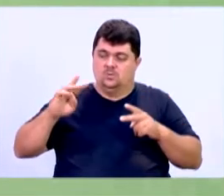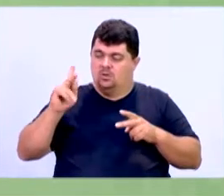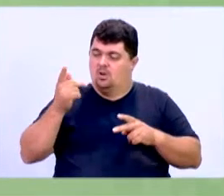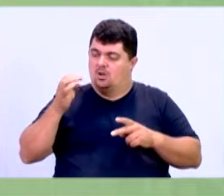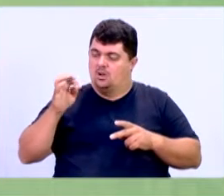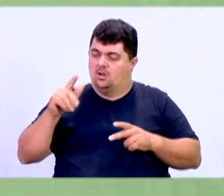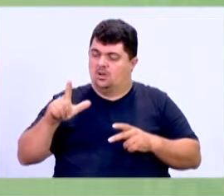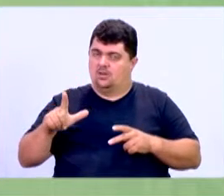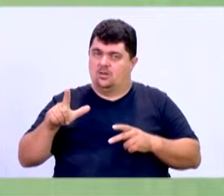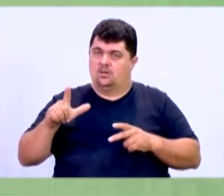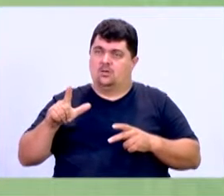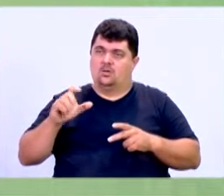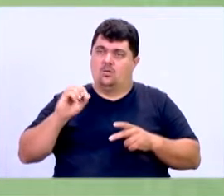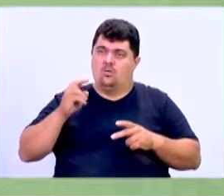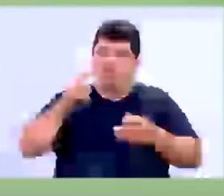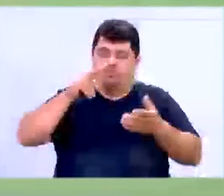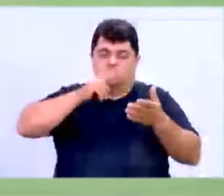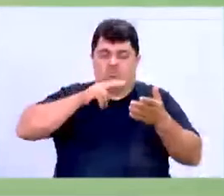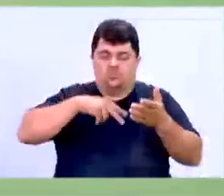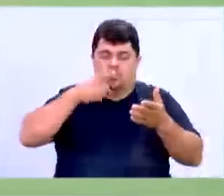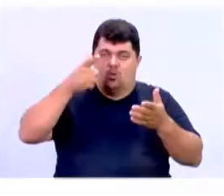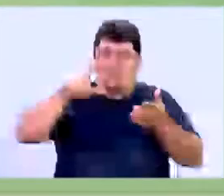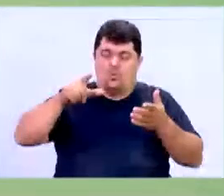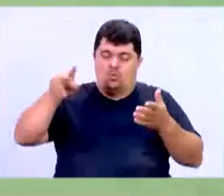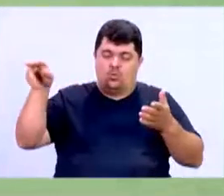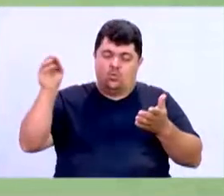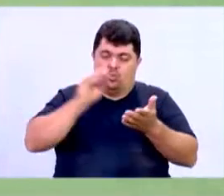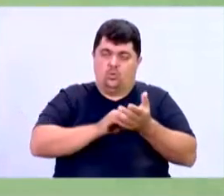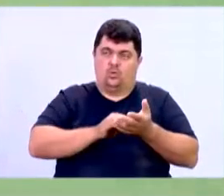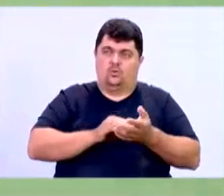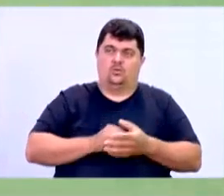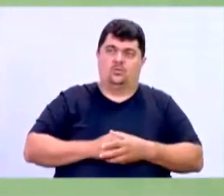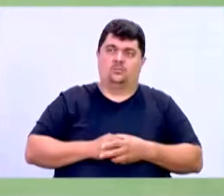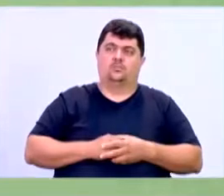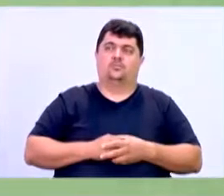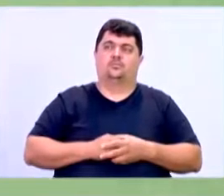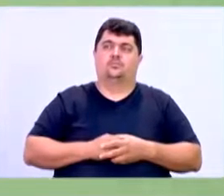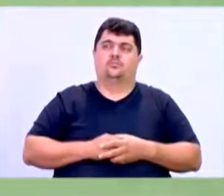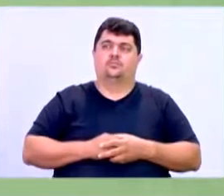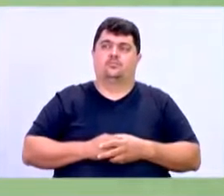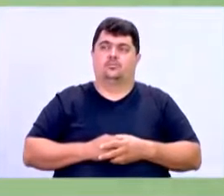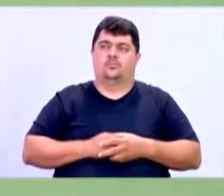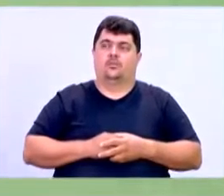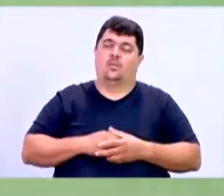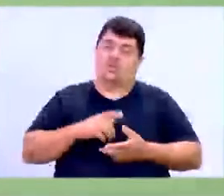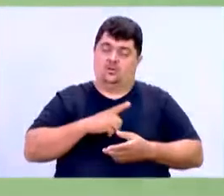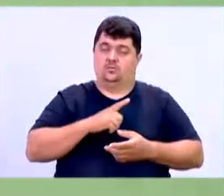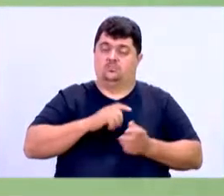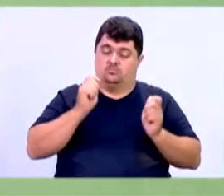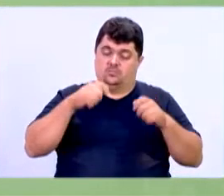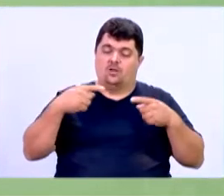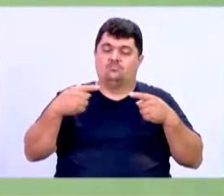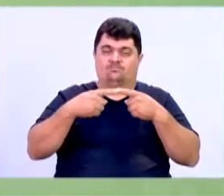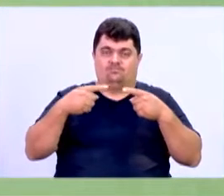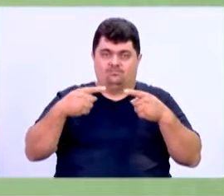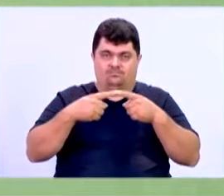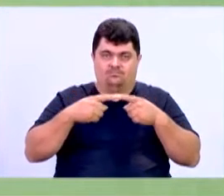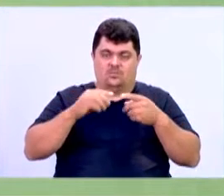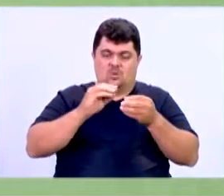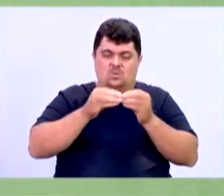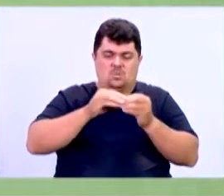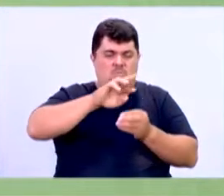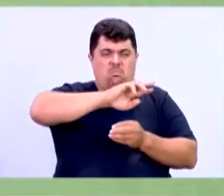HTML ou ler de um arquivo, de um outro arquivo. Bom, ele também tem suporte a grande número de